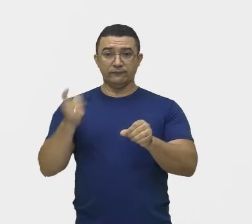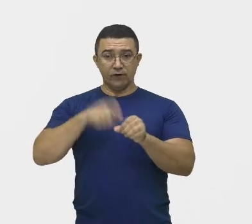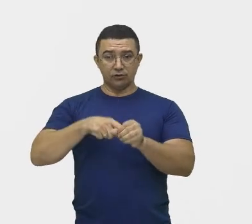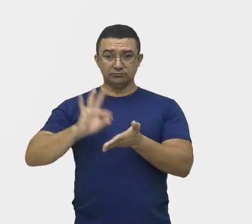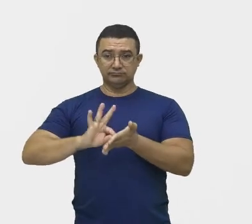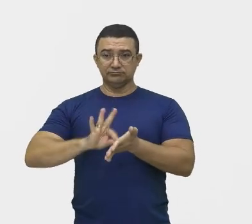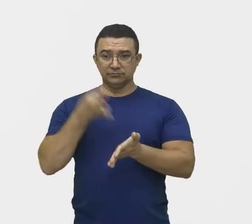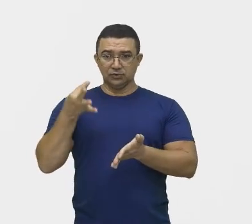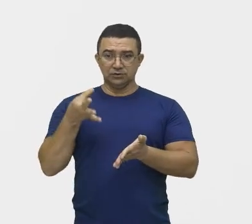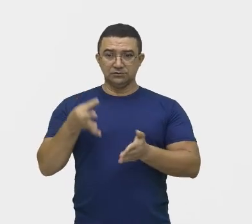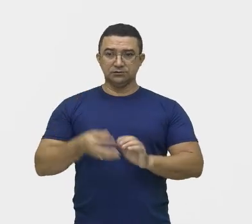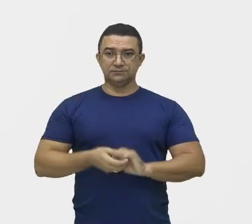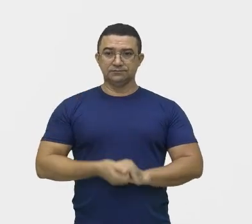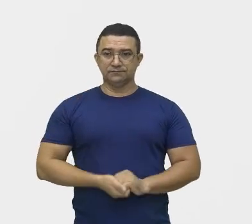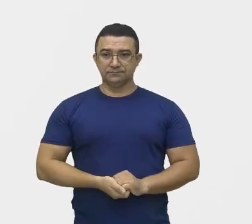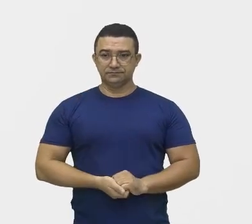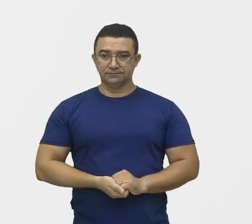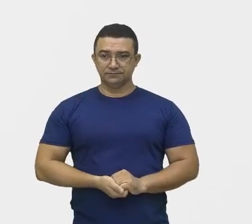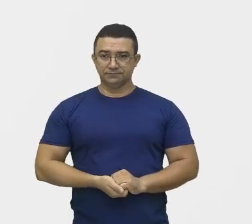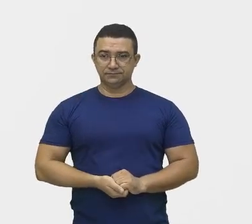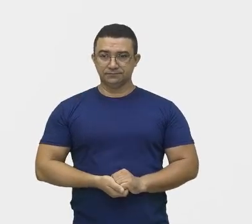a correção dessa segunda questão.